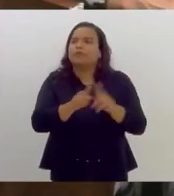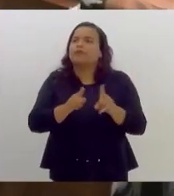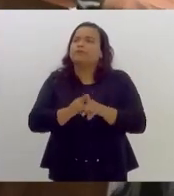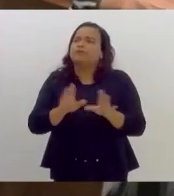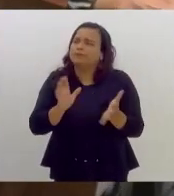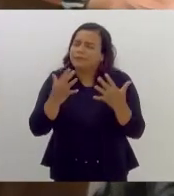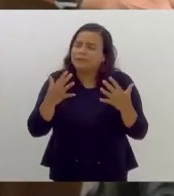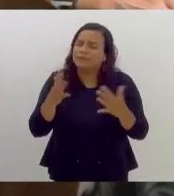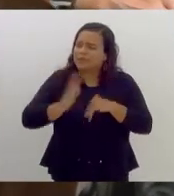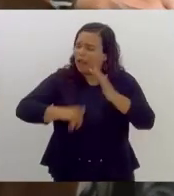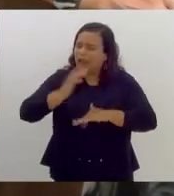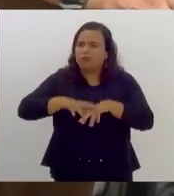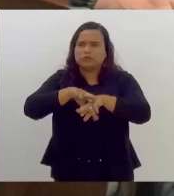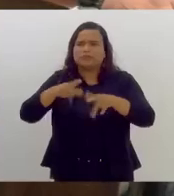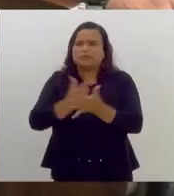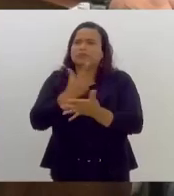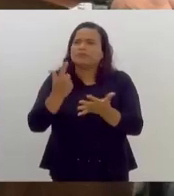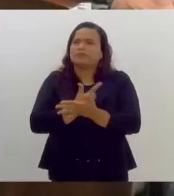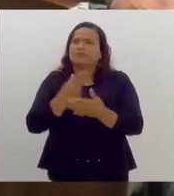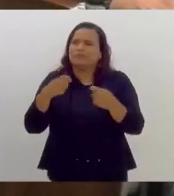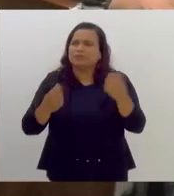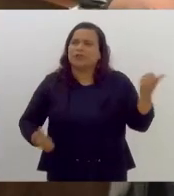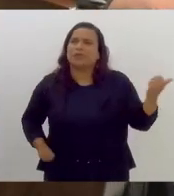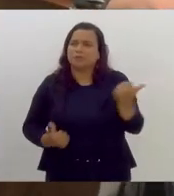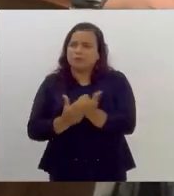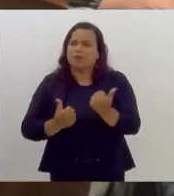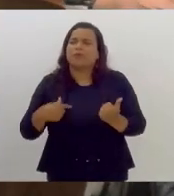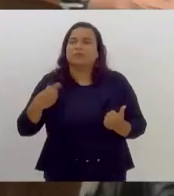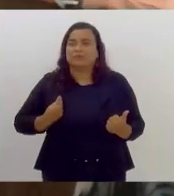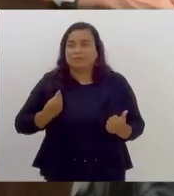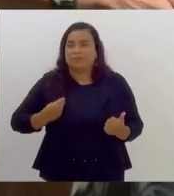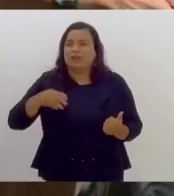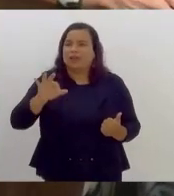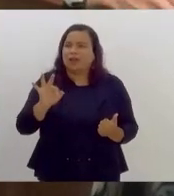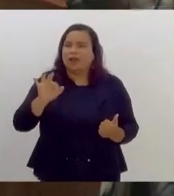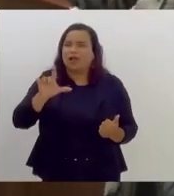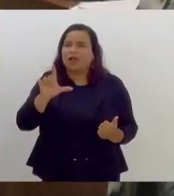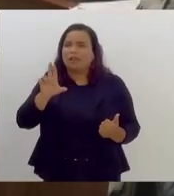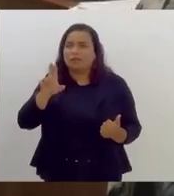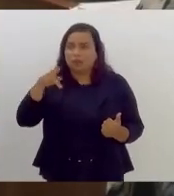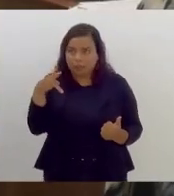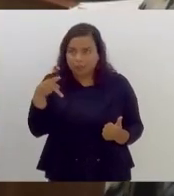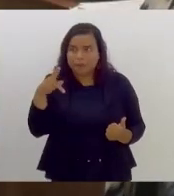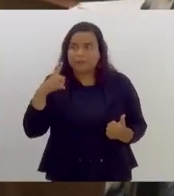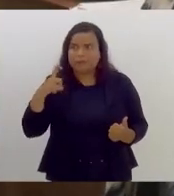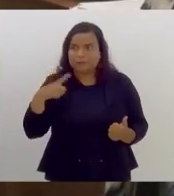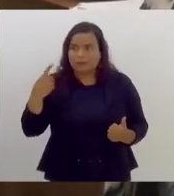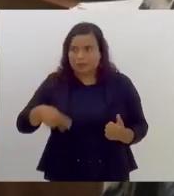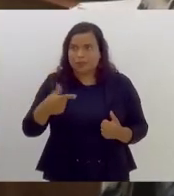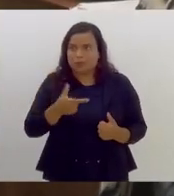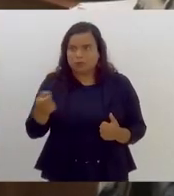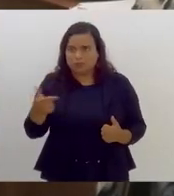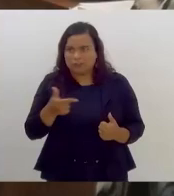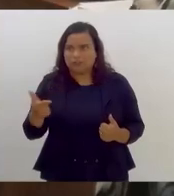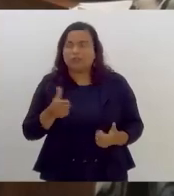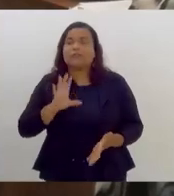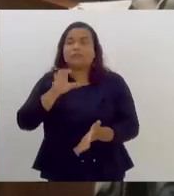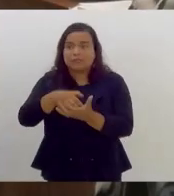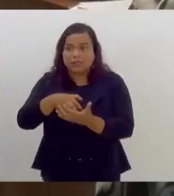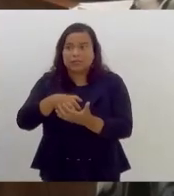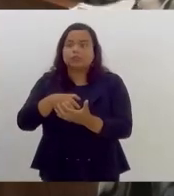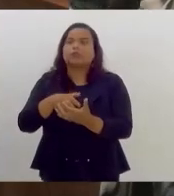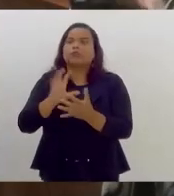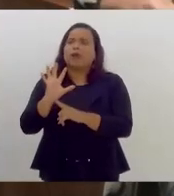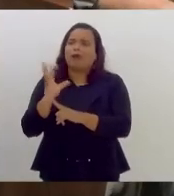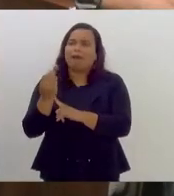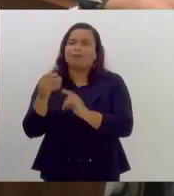talento literário ali que precisa ser apoiado. Ontem eu estive na FLUP, que é da edição 2022, aconteceu no Centro de Arte da Maré.